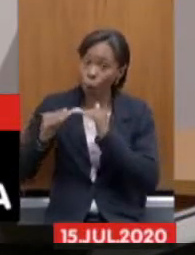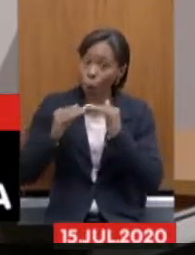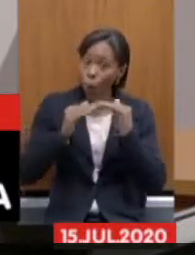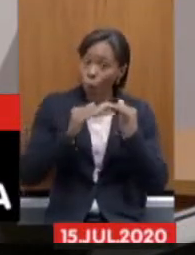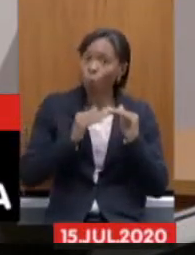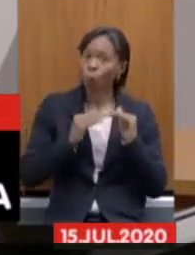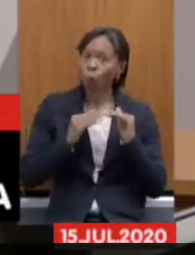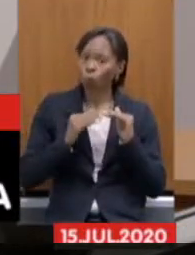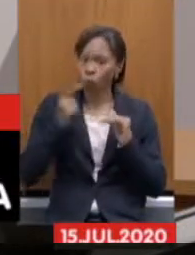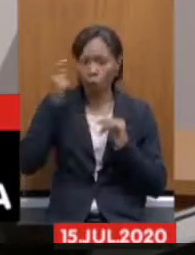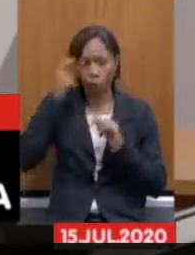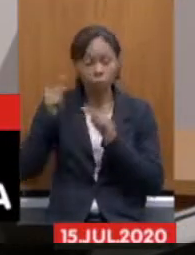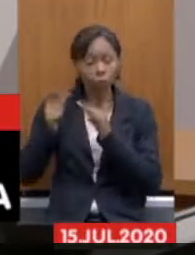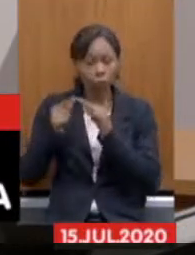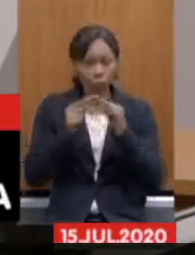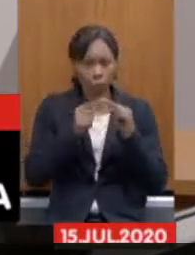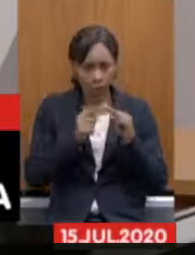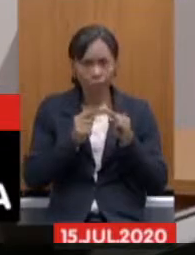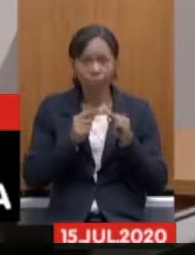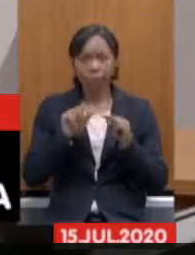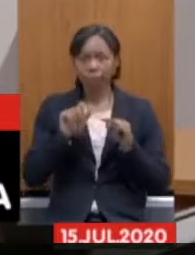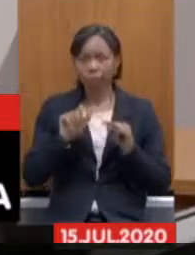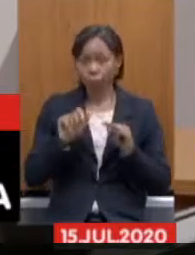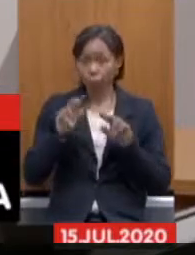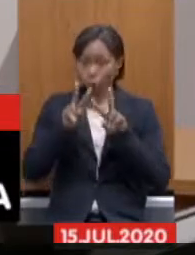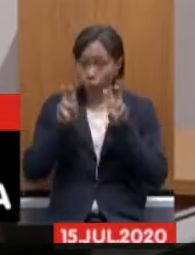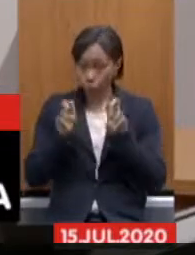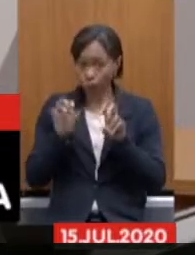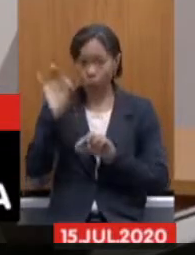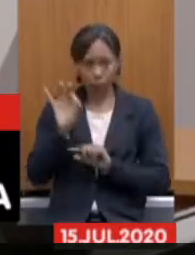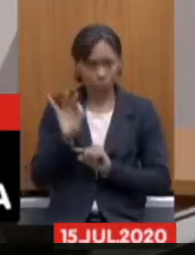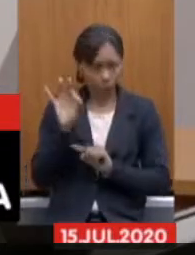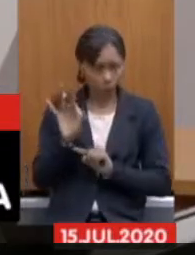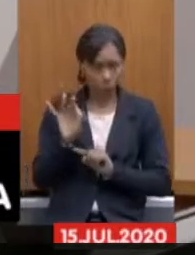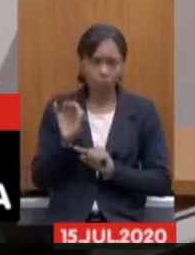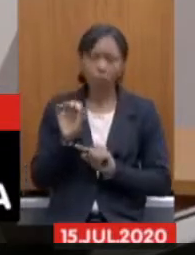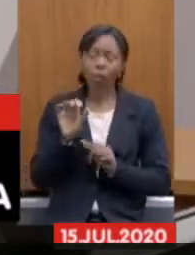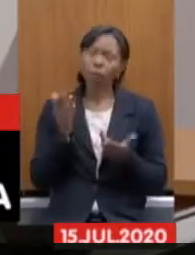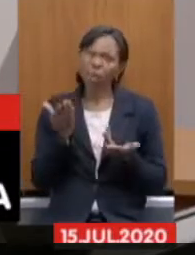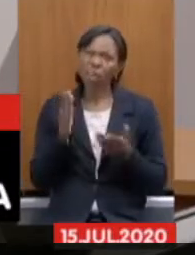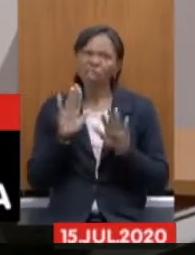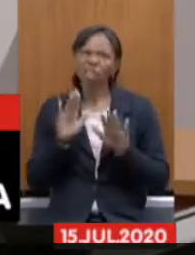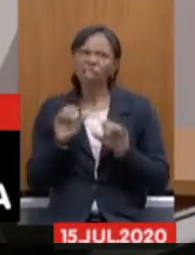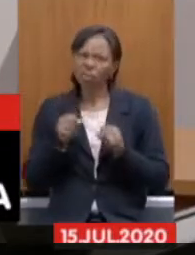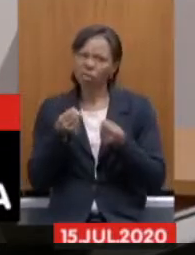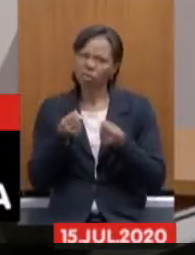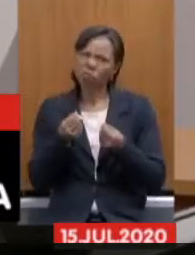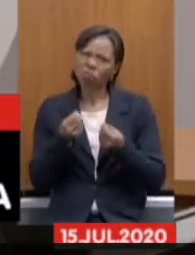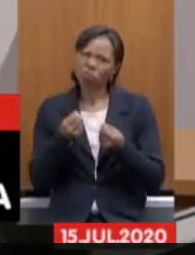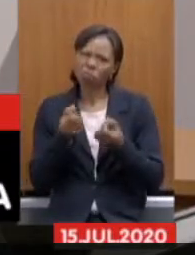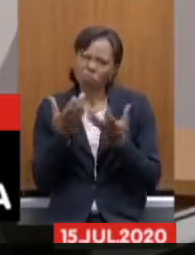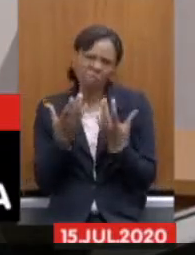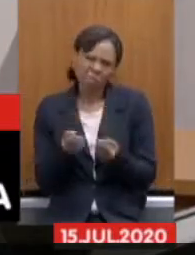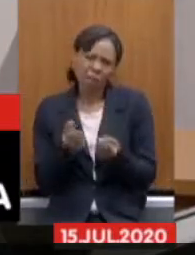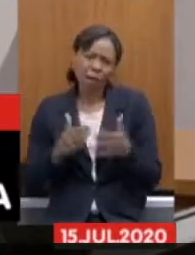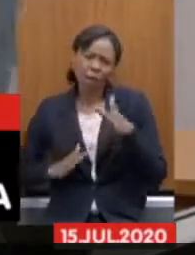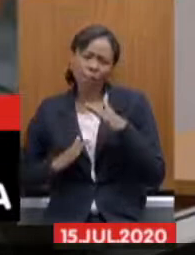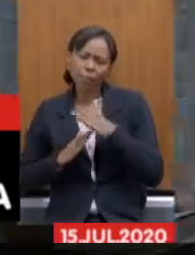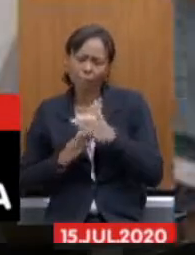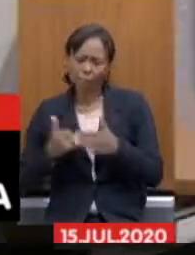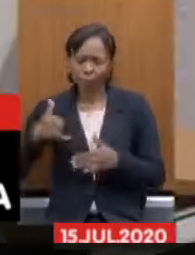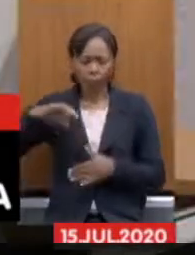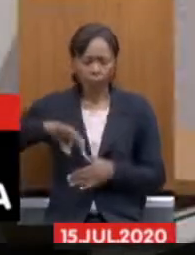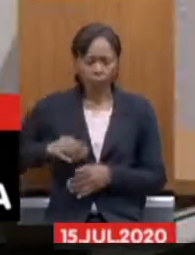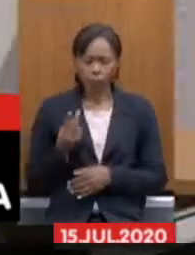nessa nessa líquida mas defendemos essa lista aí de até r$2000 onze por cento